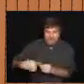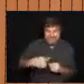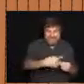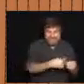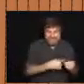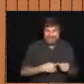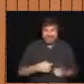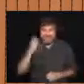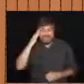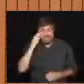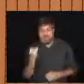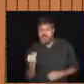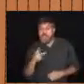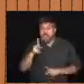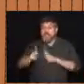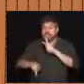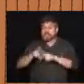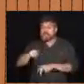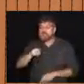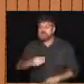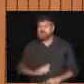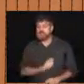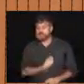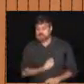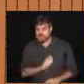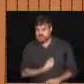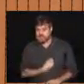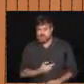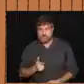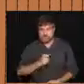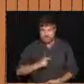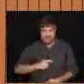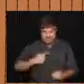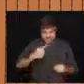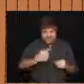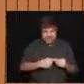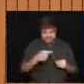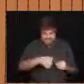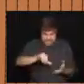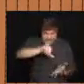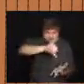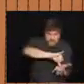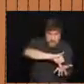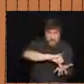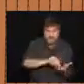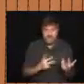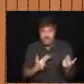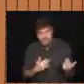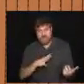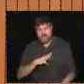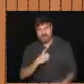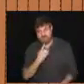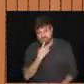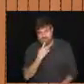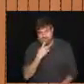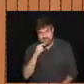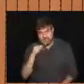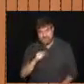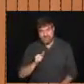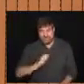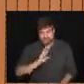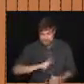a população da cidade, per capitamente. E para aquelas cidades polo, que é o caso da cidade de Campinas,